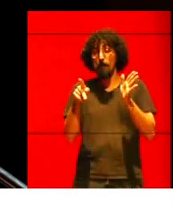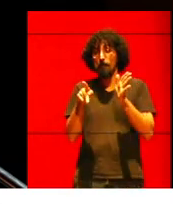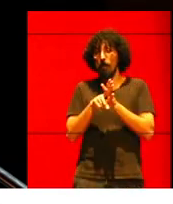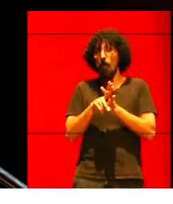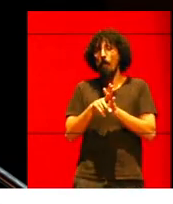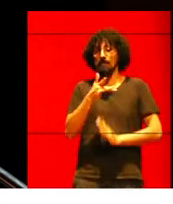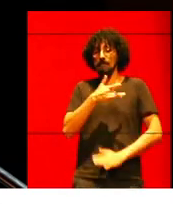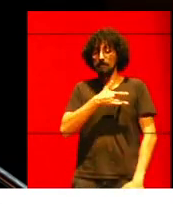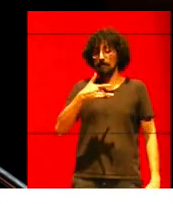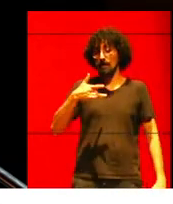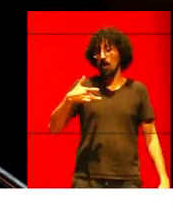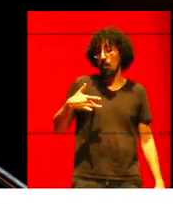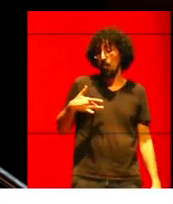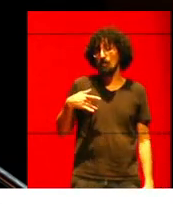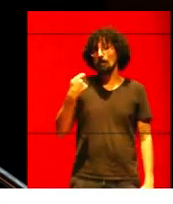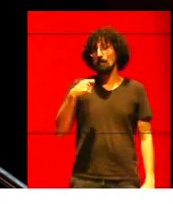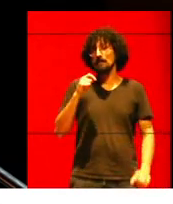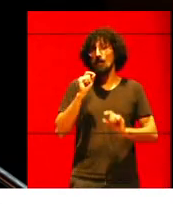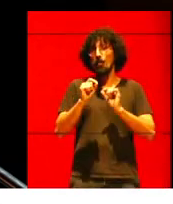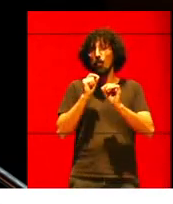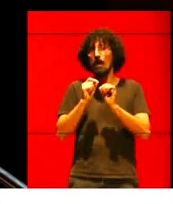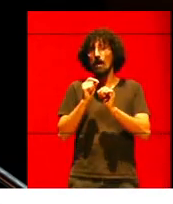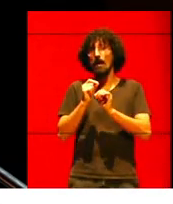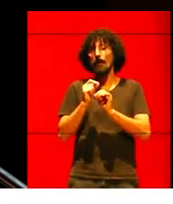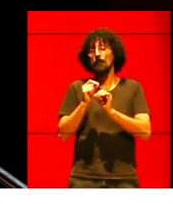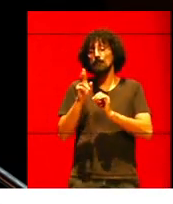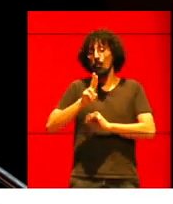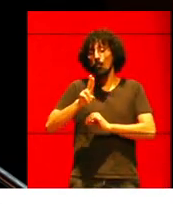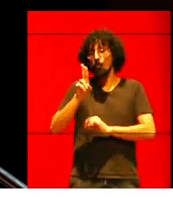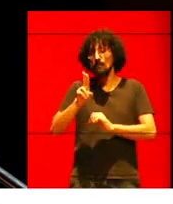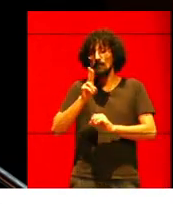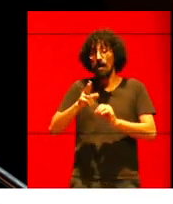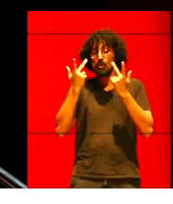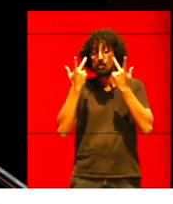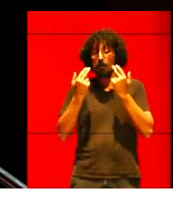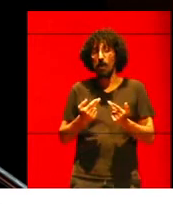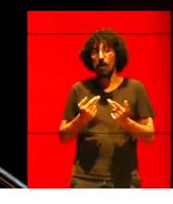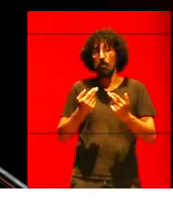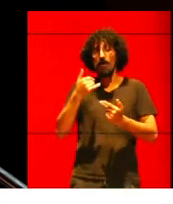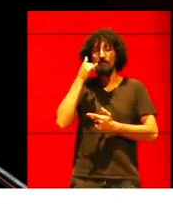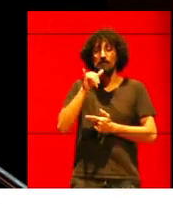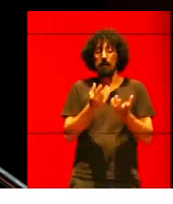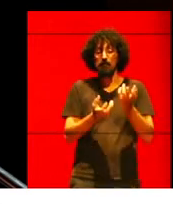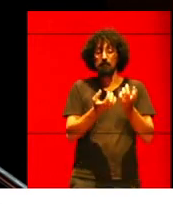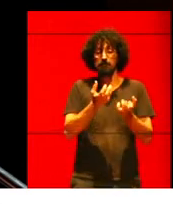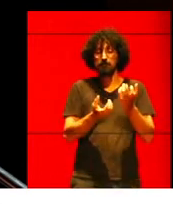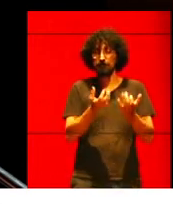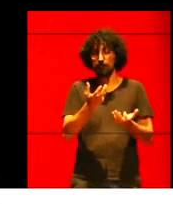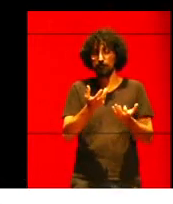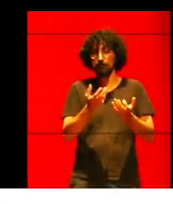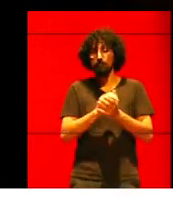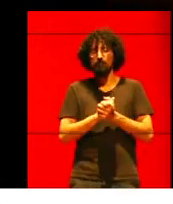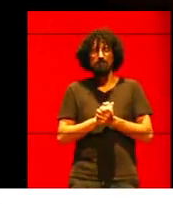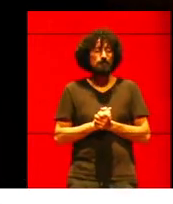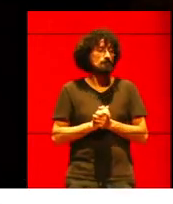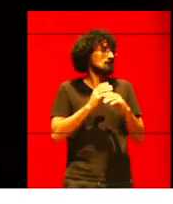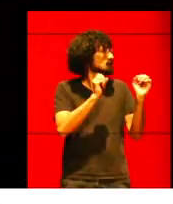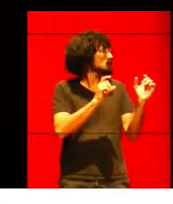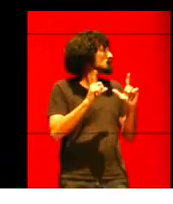saúde, eles devem ser consumidos de forma crua, ou seja, sem que haja o aquecimento, ok? Pode